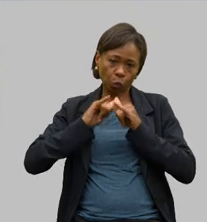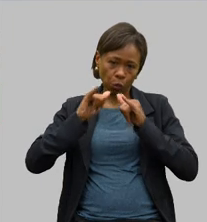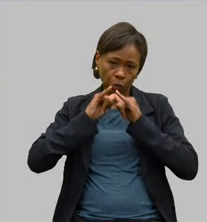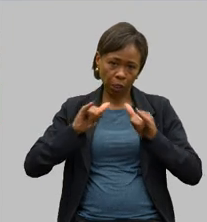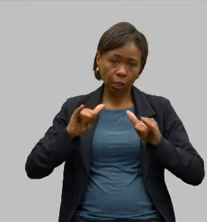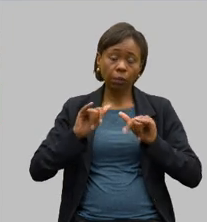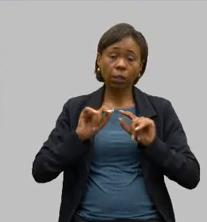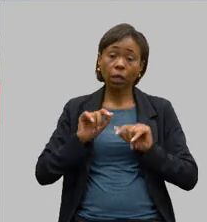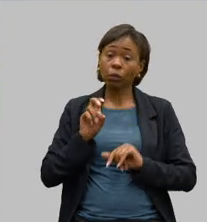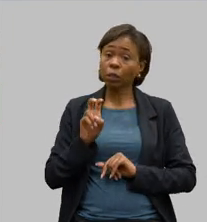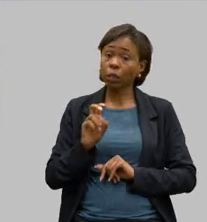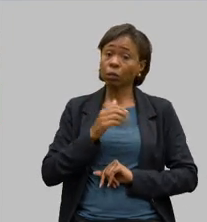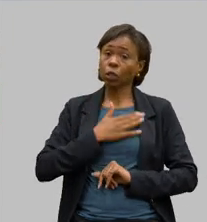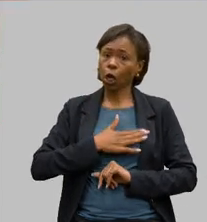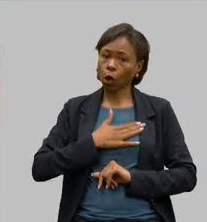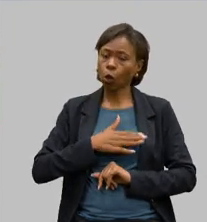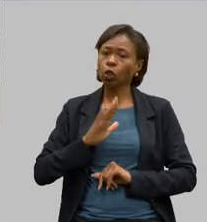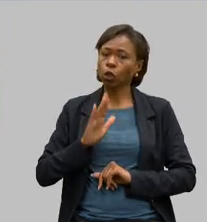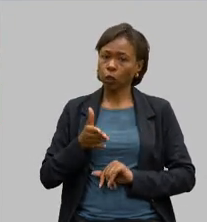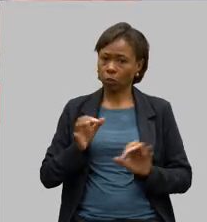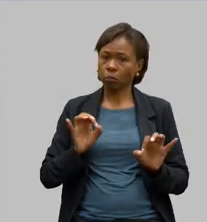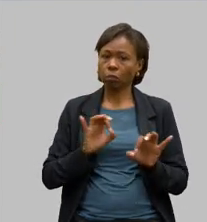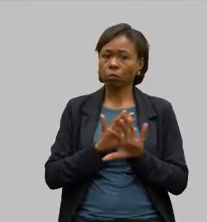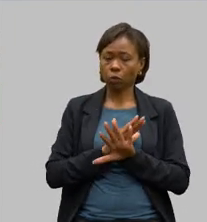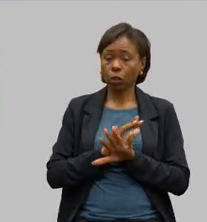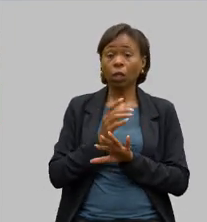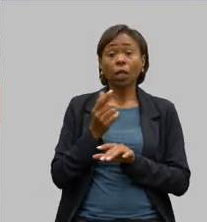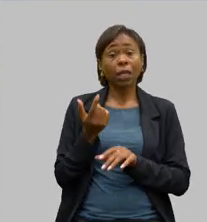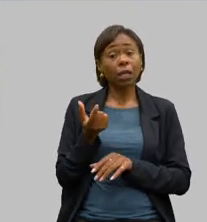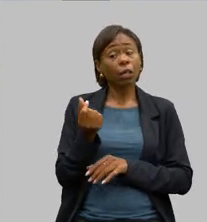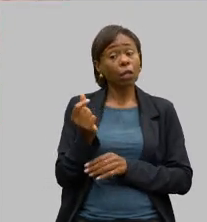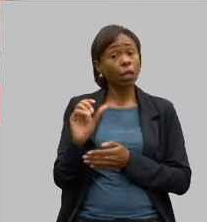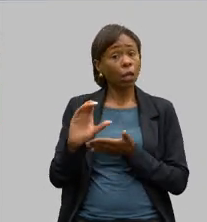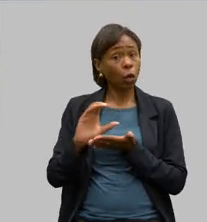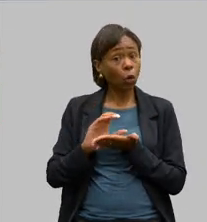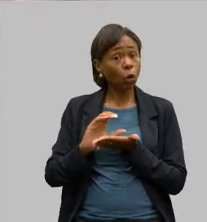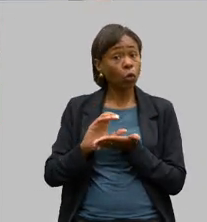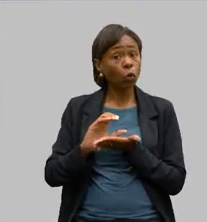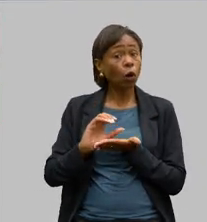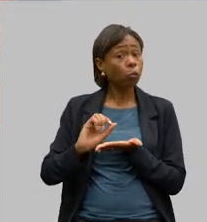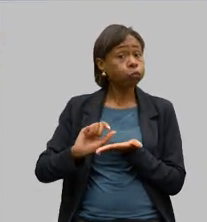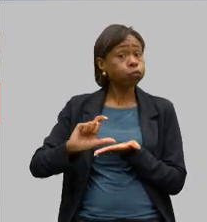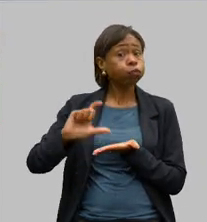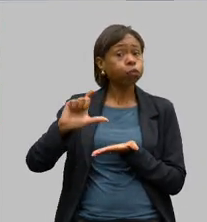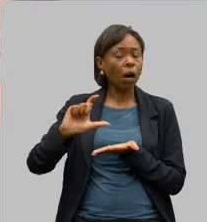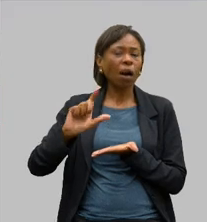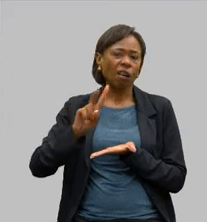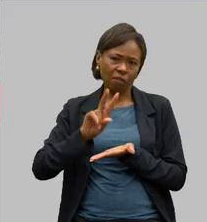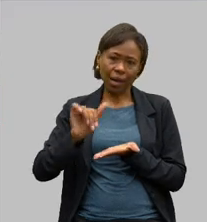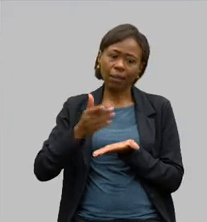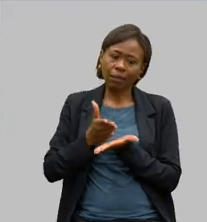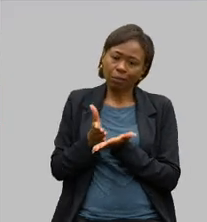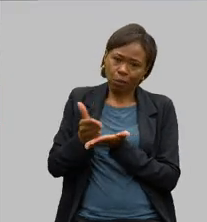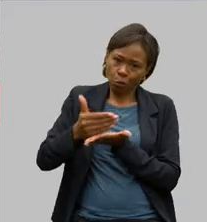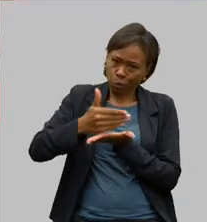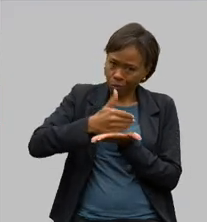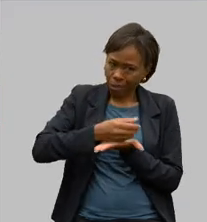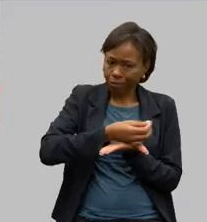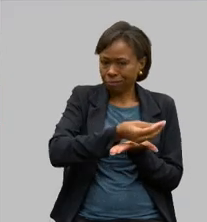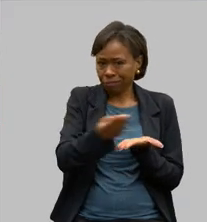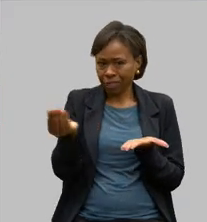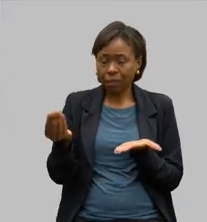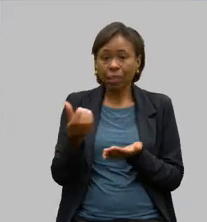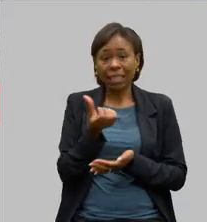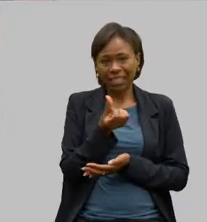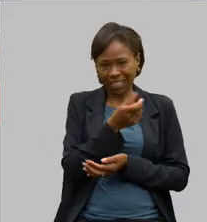agosto nós já teremos E aí nós vamos ter um recurso que foi aumentado muito Mauro vai ter um rateio obviamente porque são 6 meses mas o